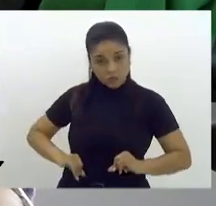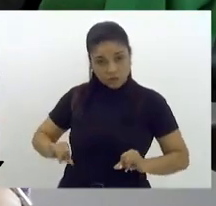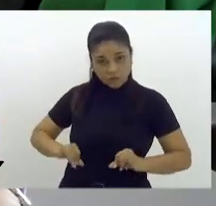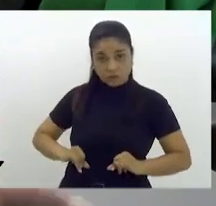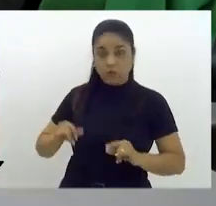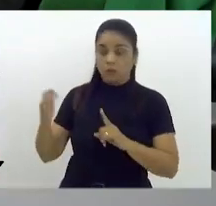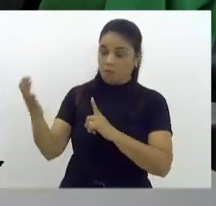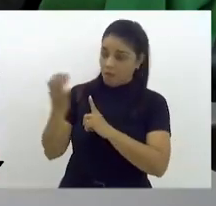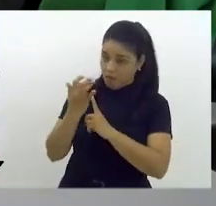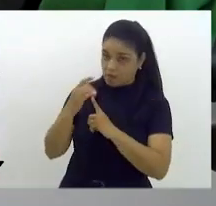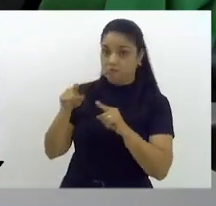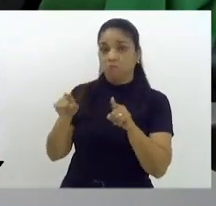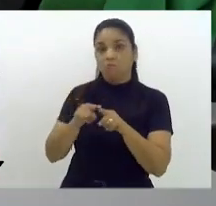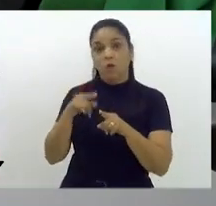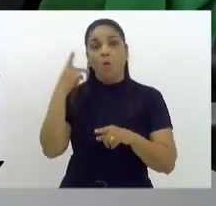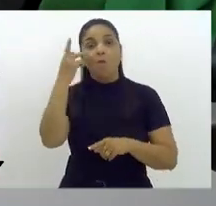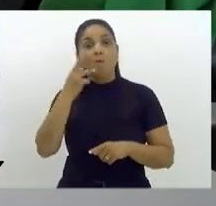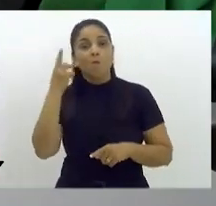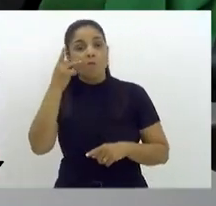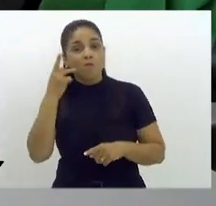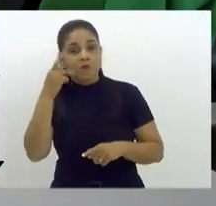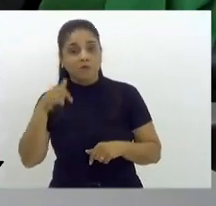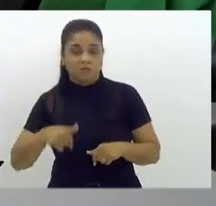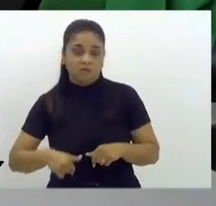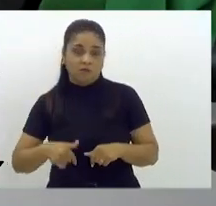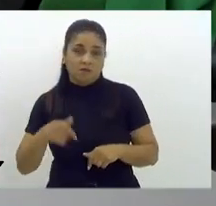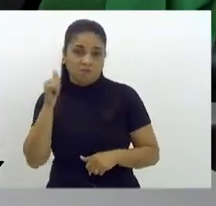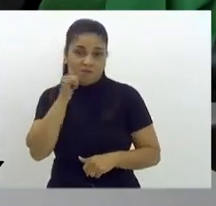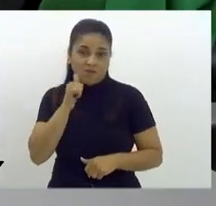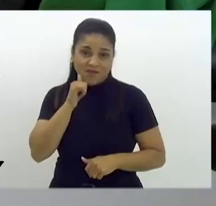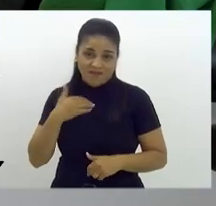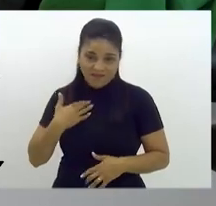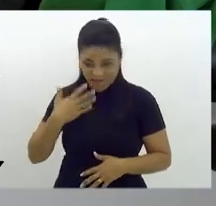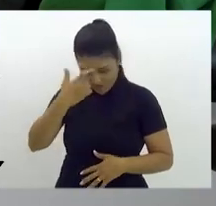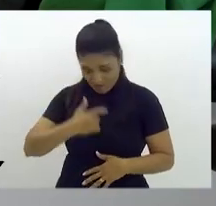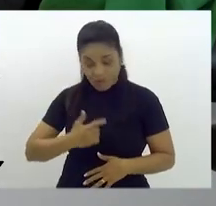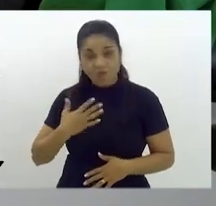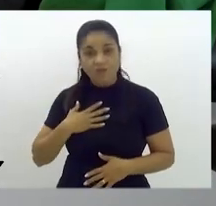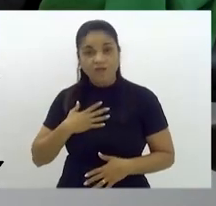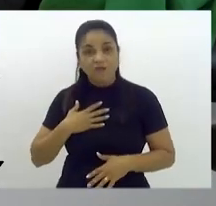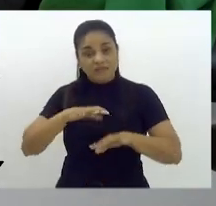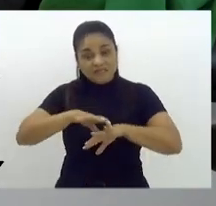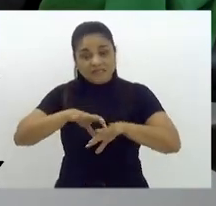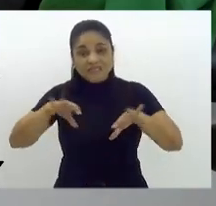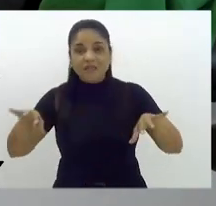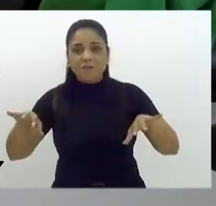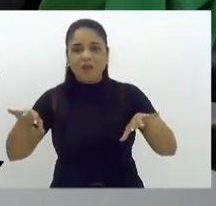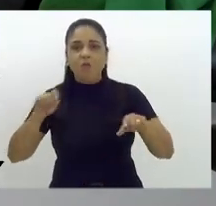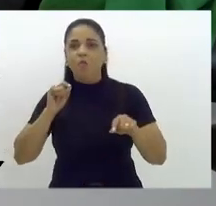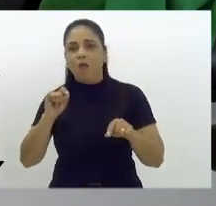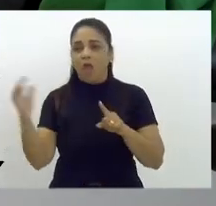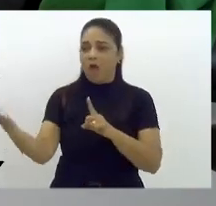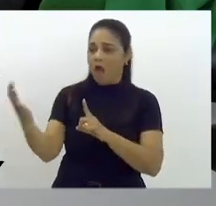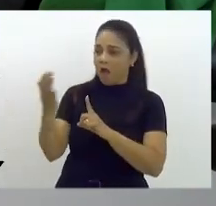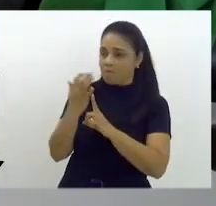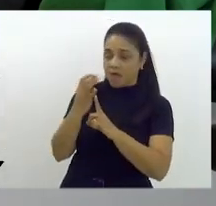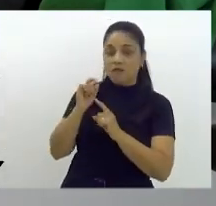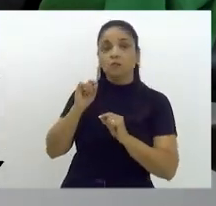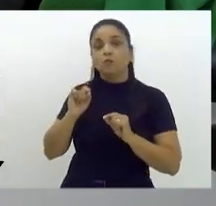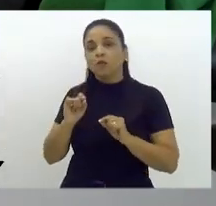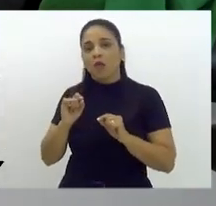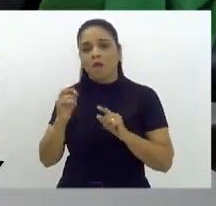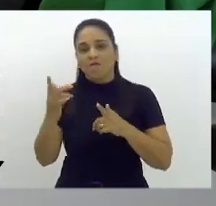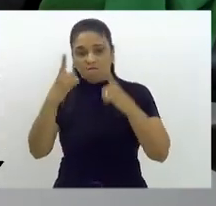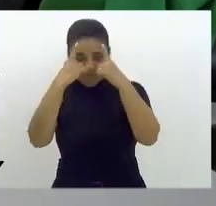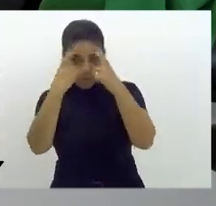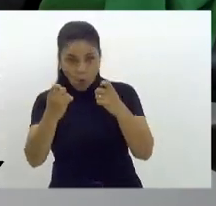política Então a gente tem que separar o que que é de fato essa ameaça e Essa violência que